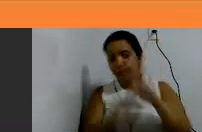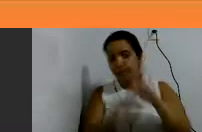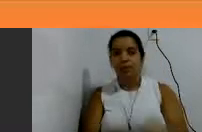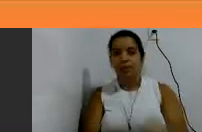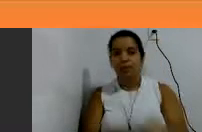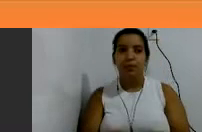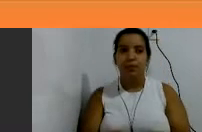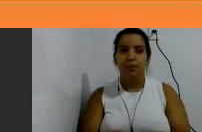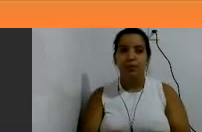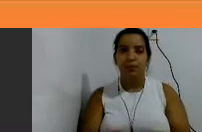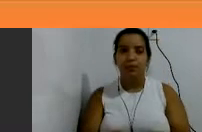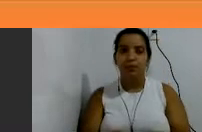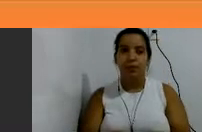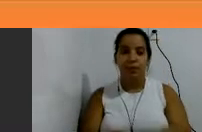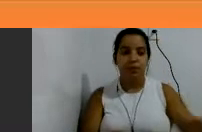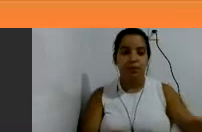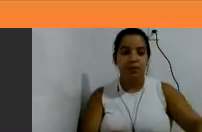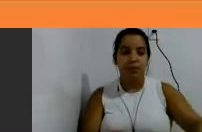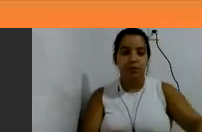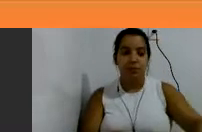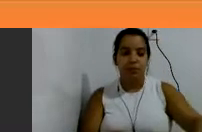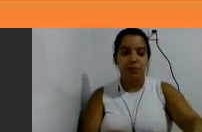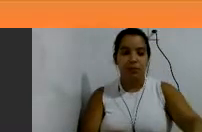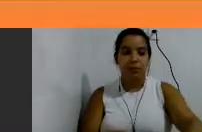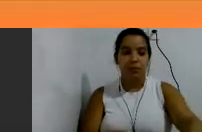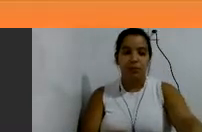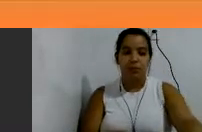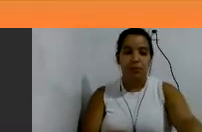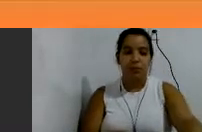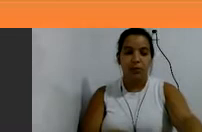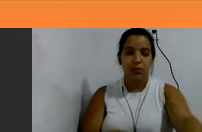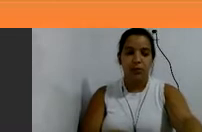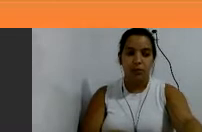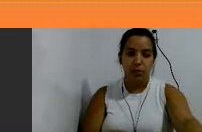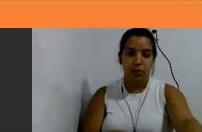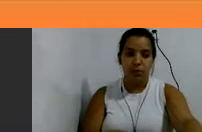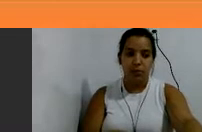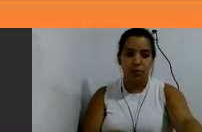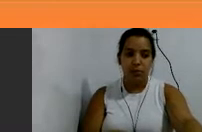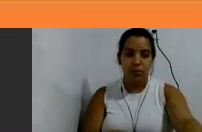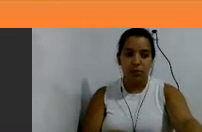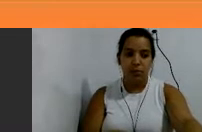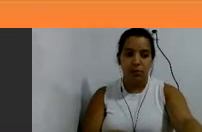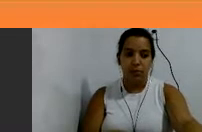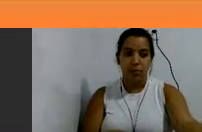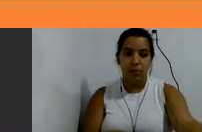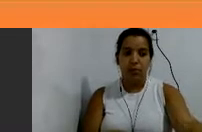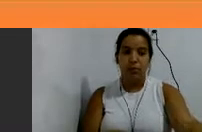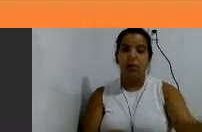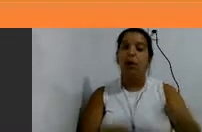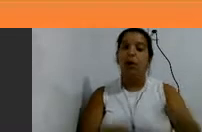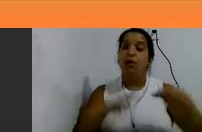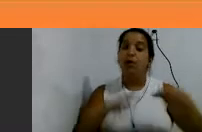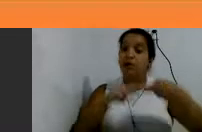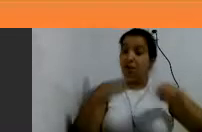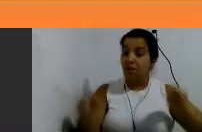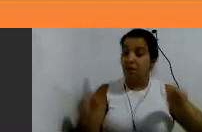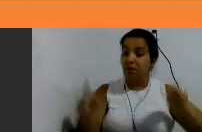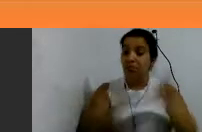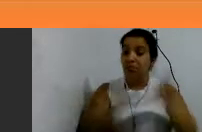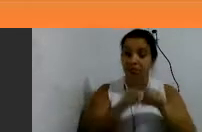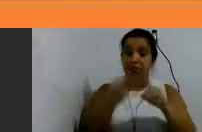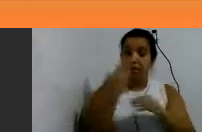anterior, ou seja, mais próximo ao flagelo. E o cinetoplasto, que é uma organela rica em DNA, fica à frente